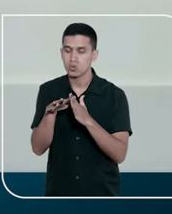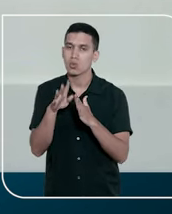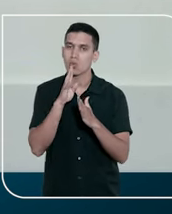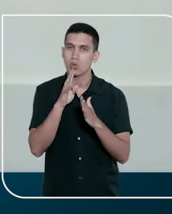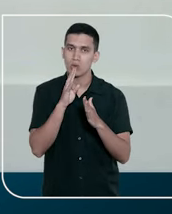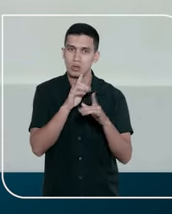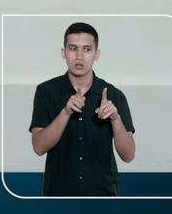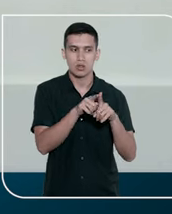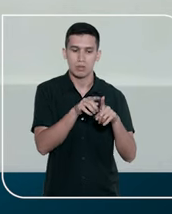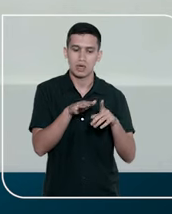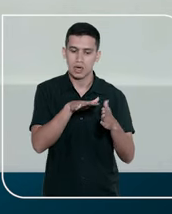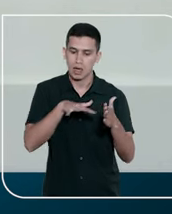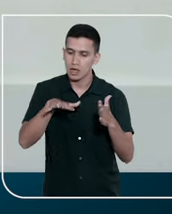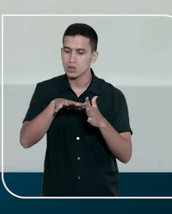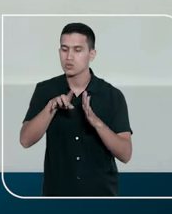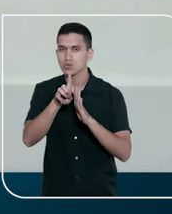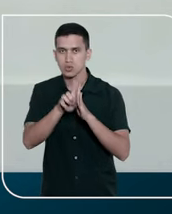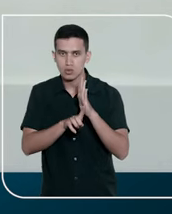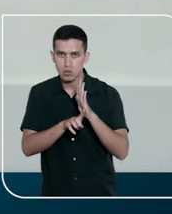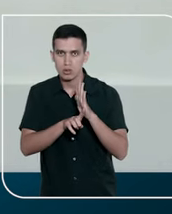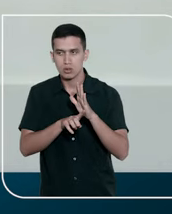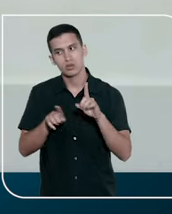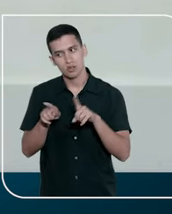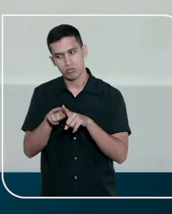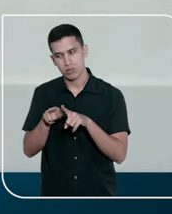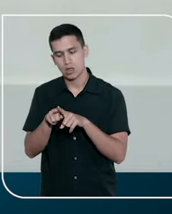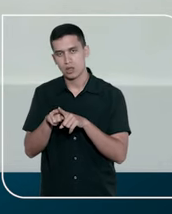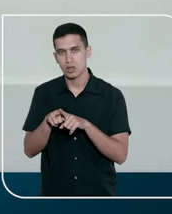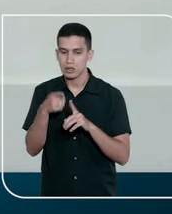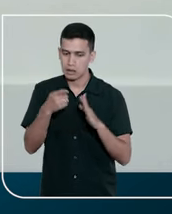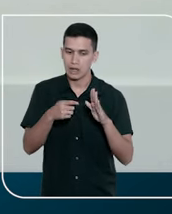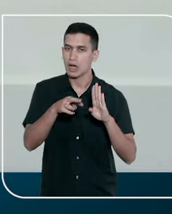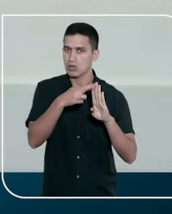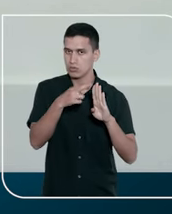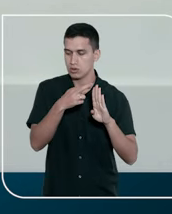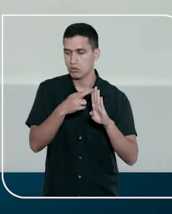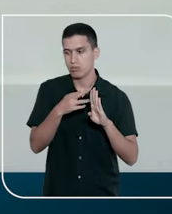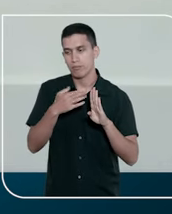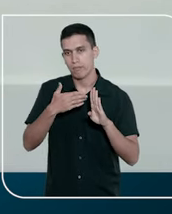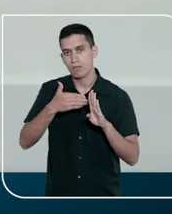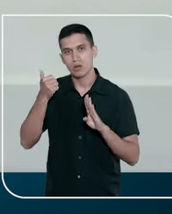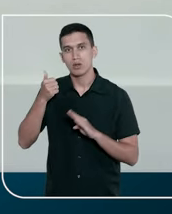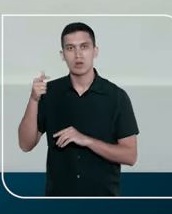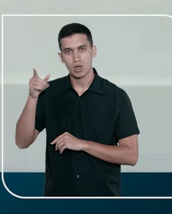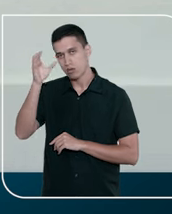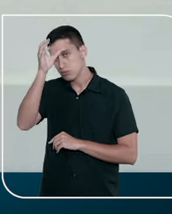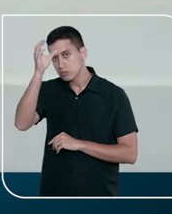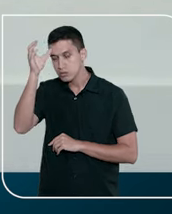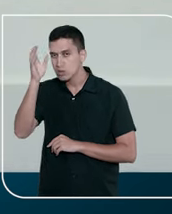de direito e pelo consumidor também, porque não, principalmente pelo consumidor,